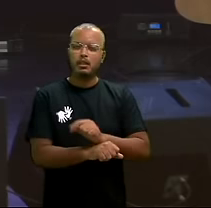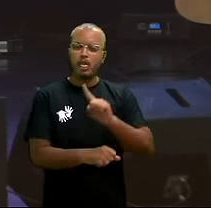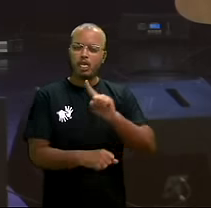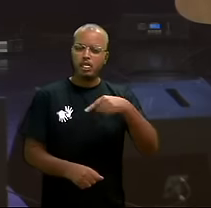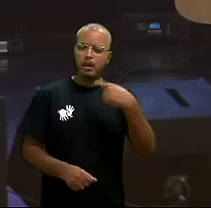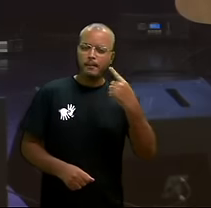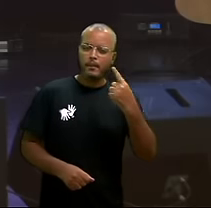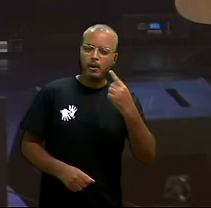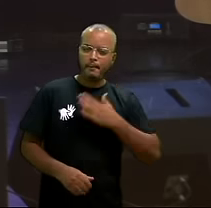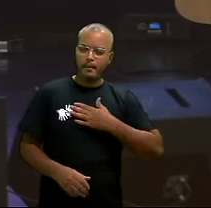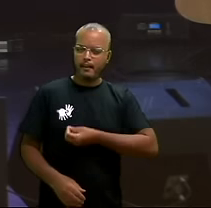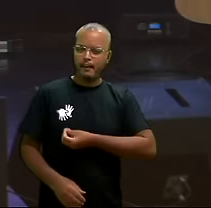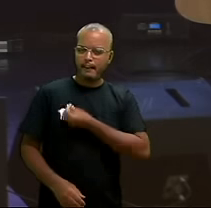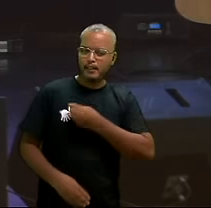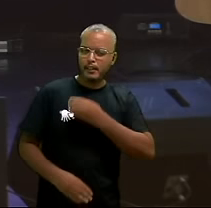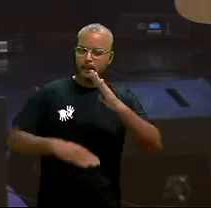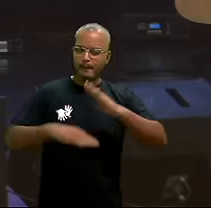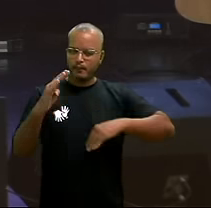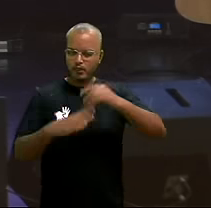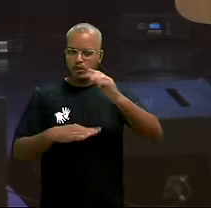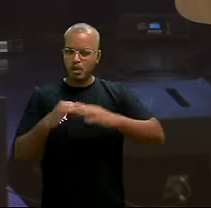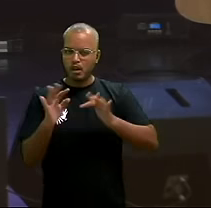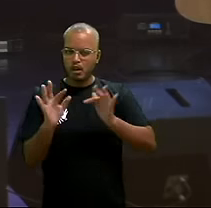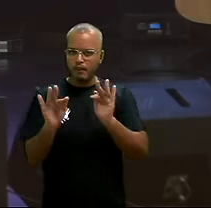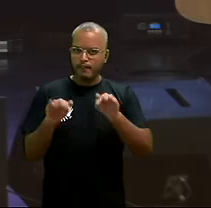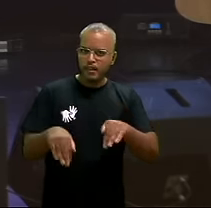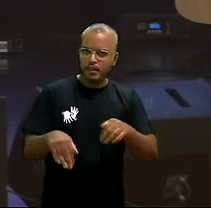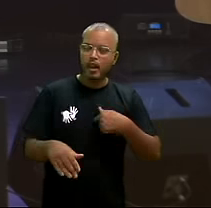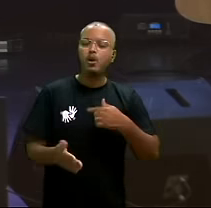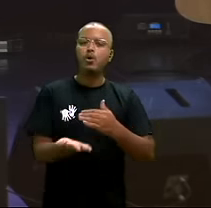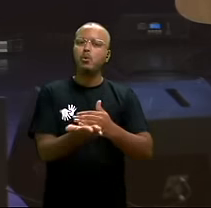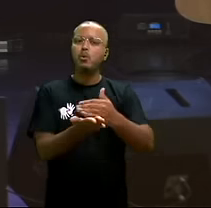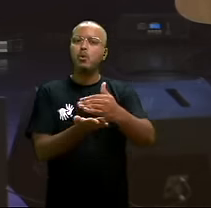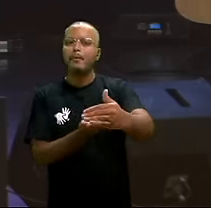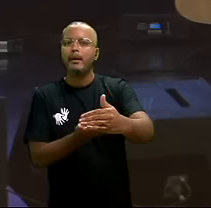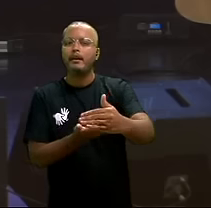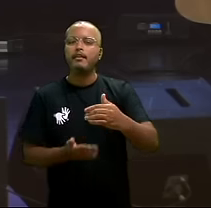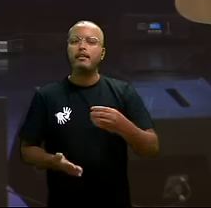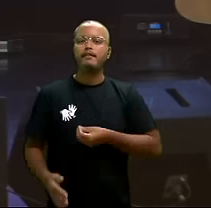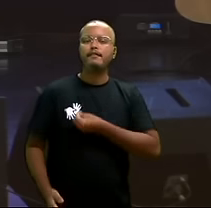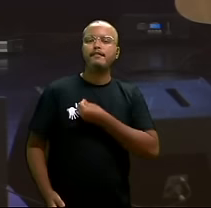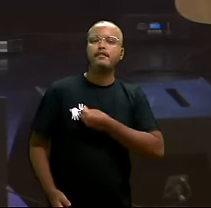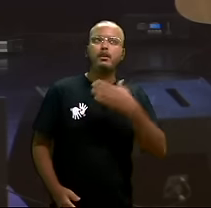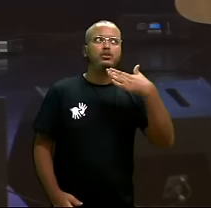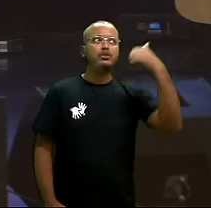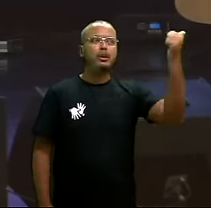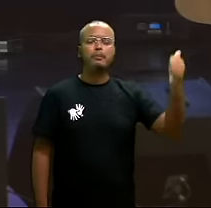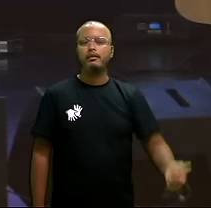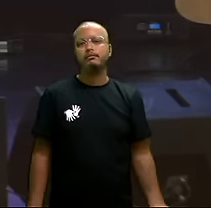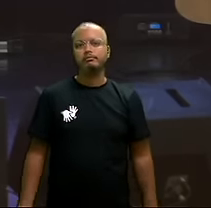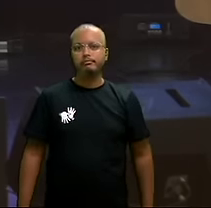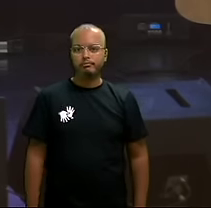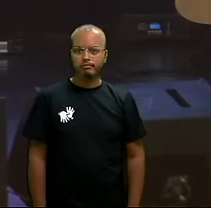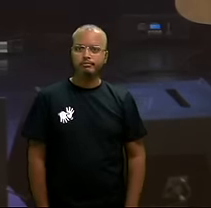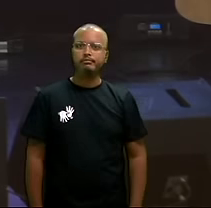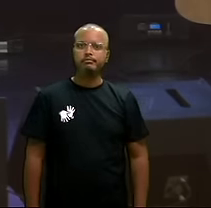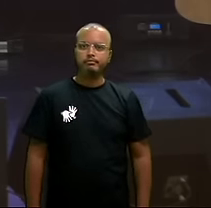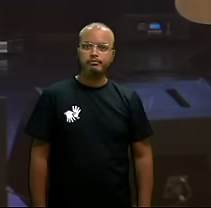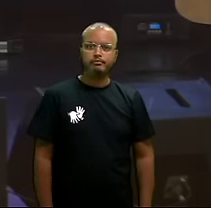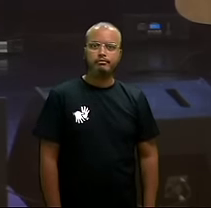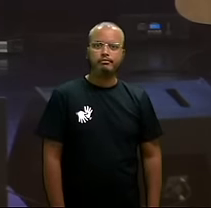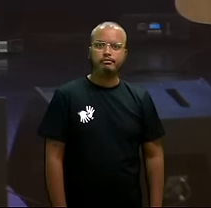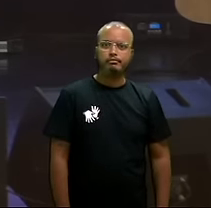Você está achando que Deus é Deus de resto? ficou na conferência